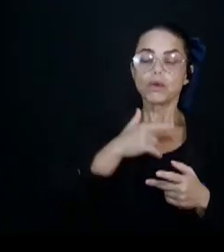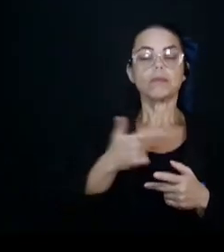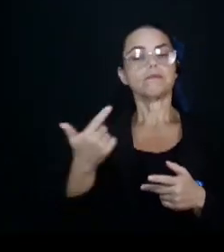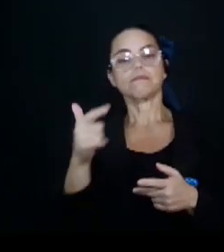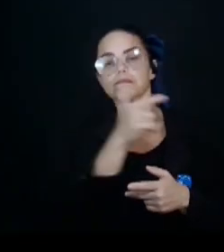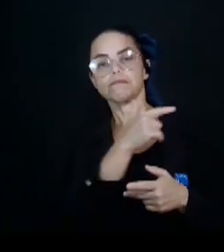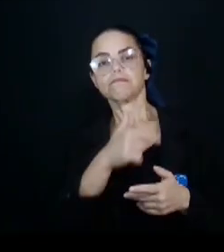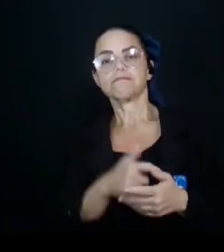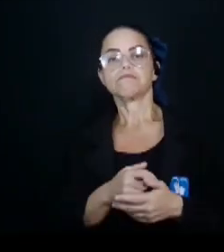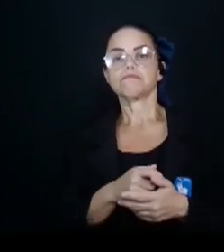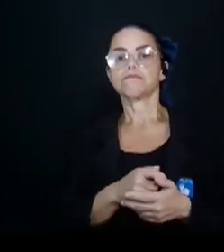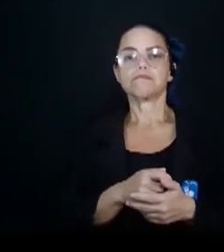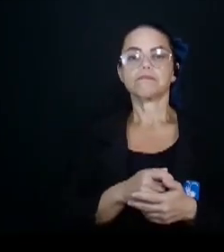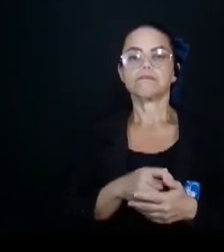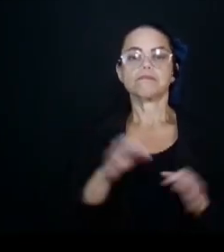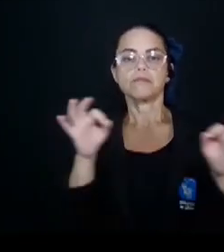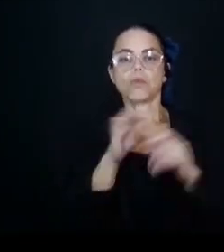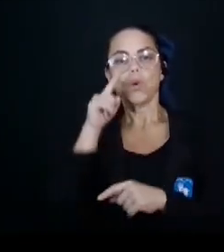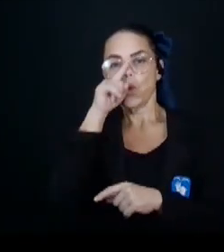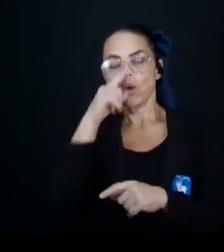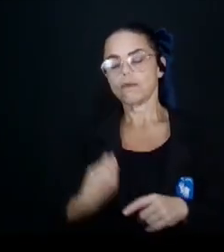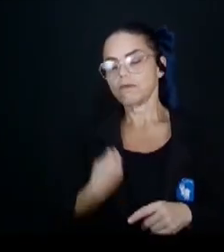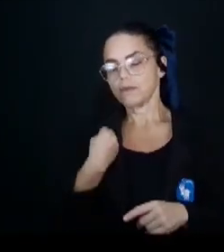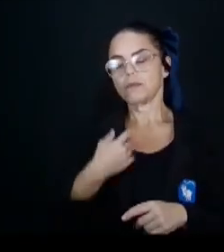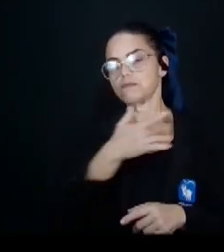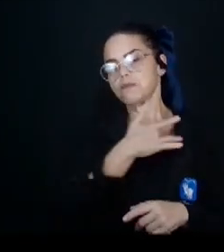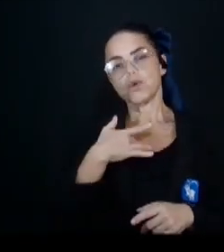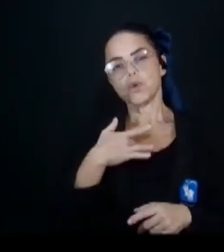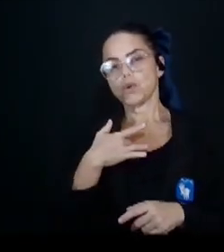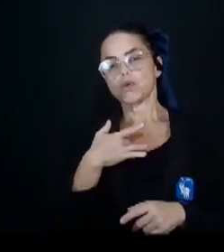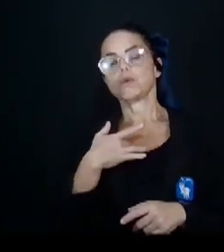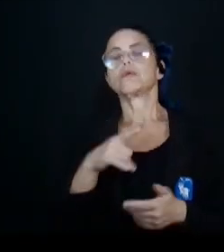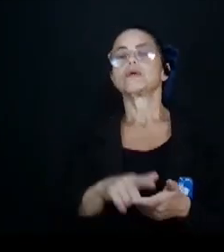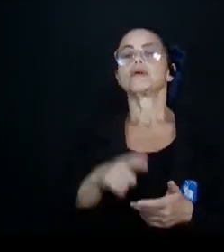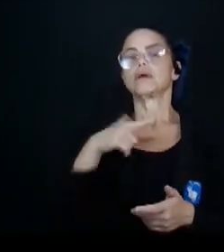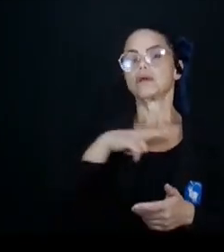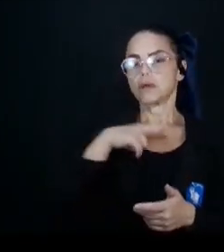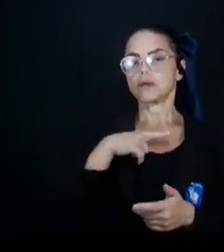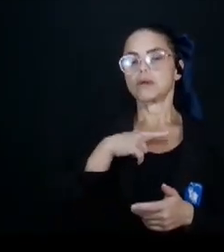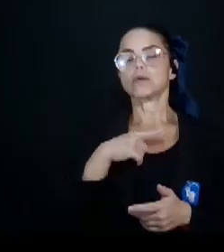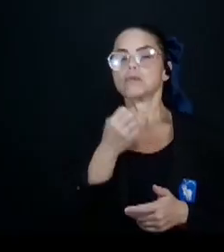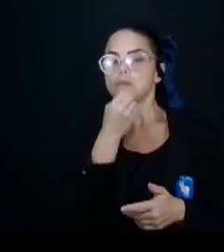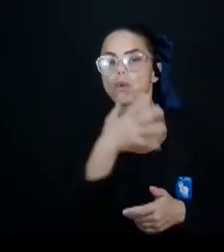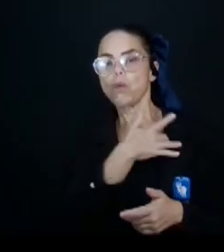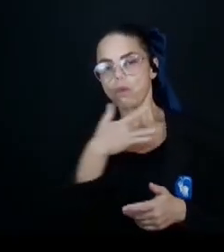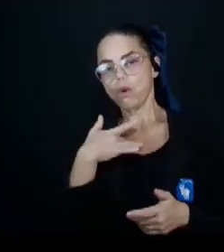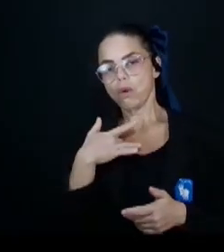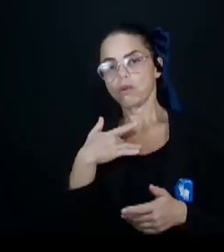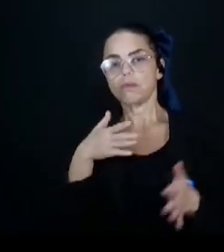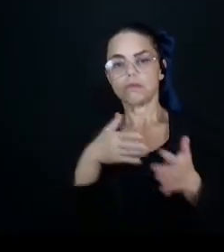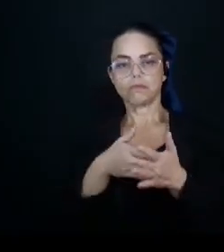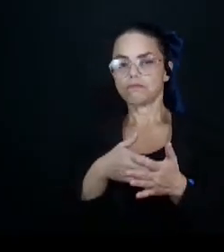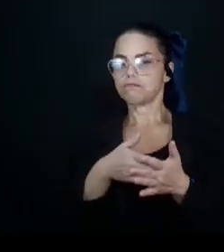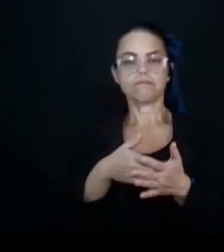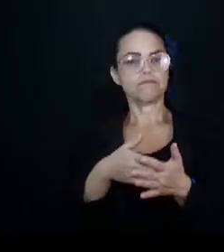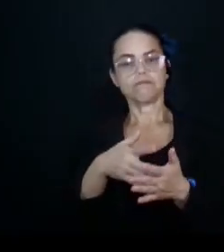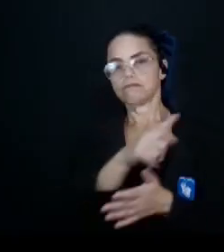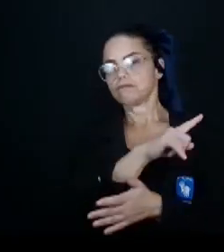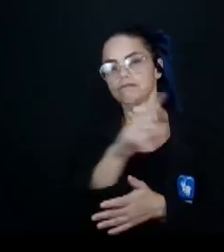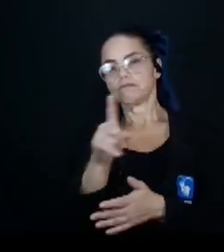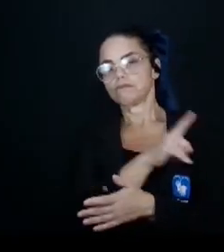forma risco para a saúde dele. Então, caso você tenha uma condição de saúde que o limite, você não vai ser doador. E